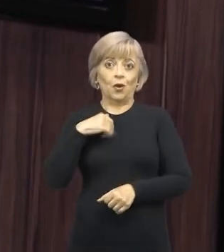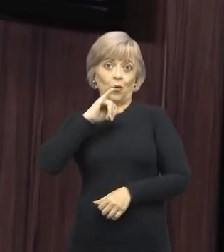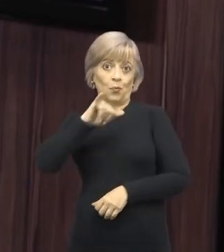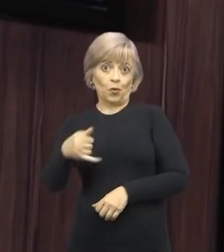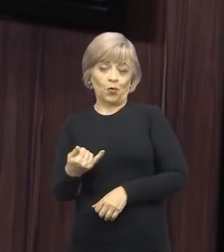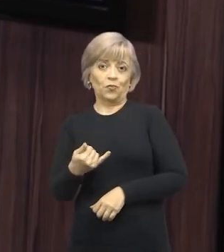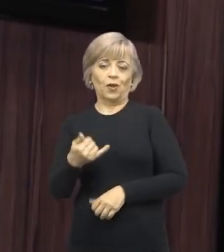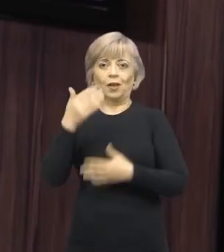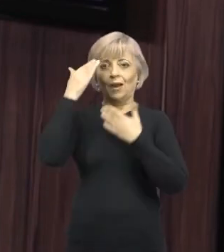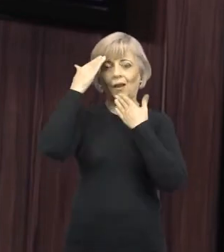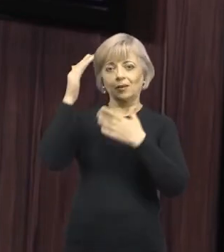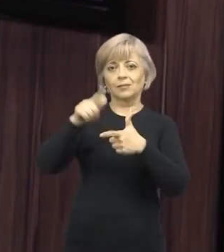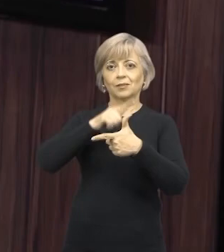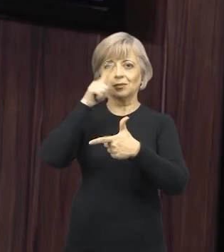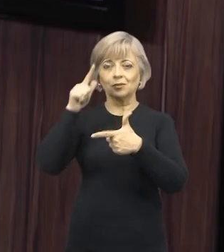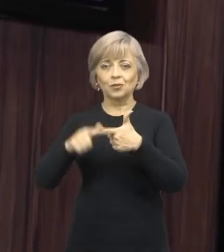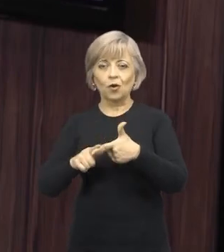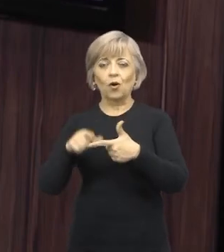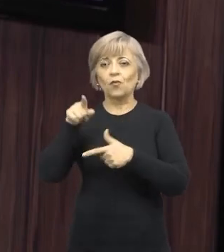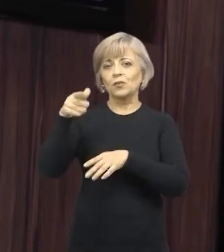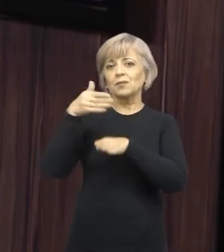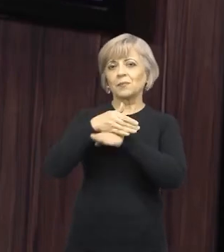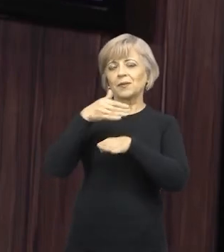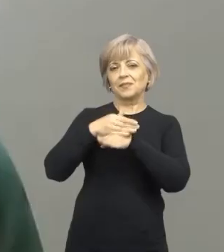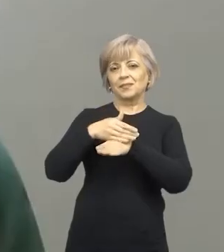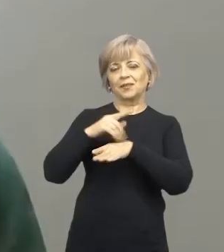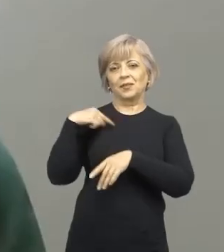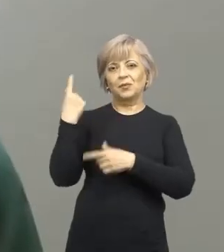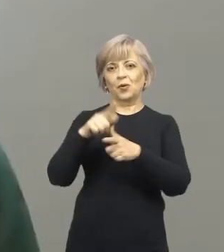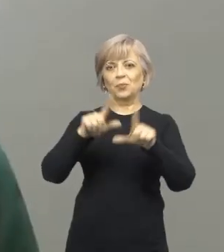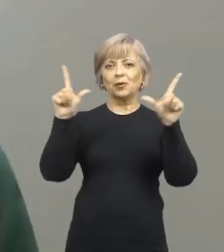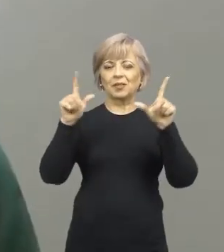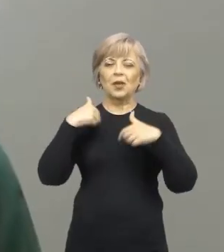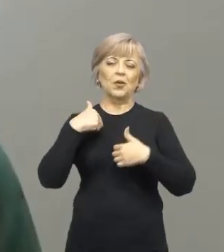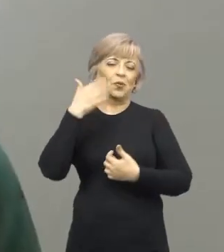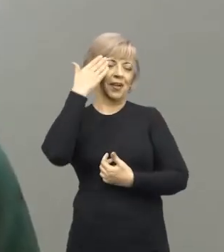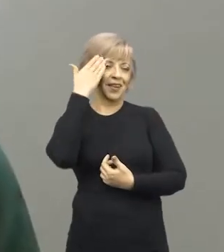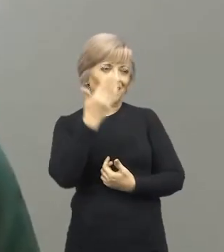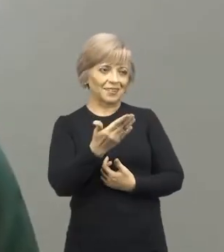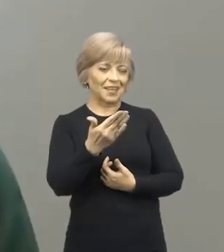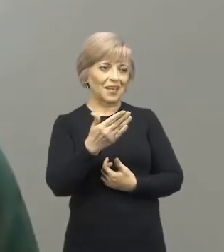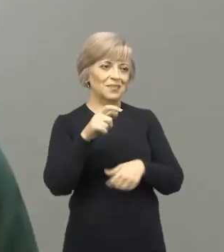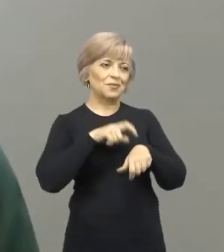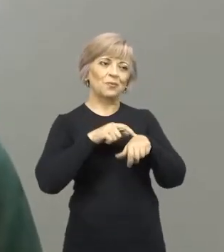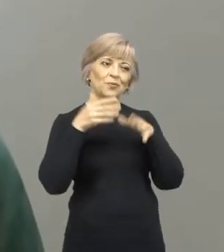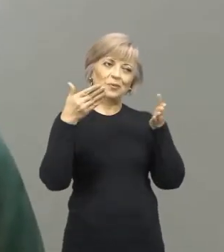aproveito para agradecer novamente a participação da senhora no nosso programa. Eu é que te agradeço